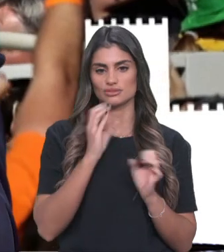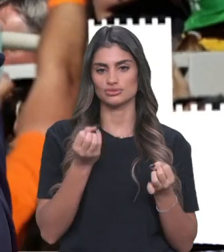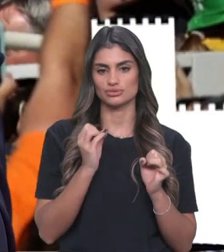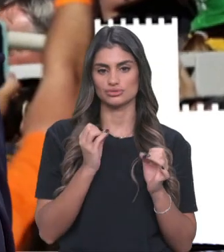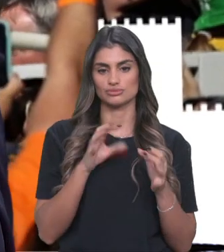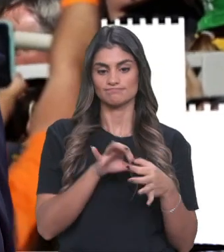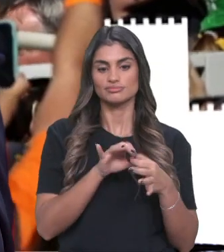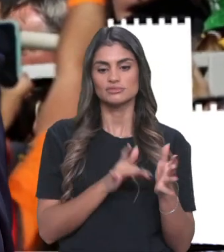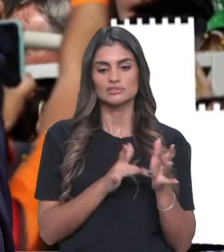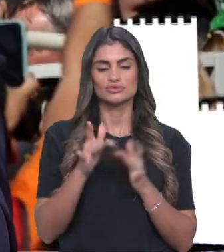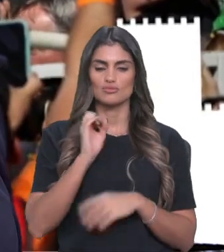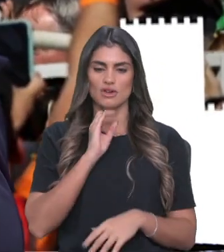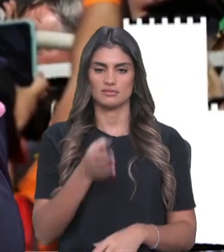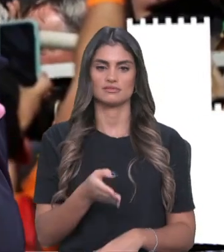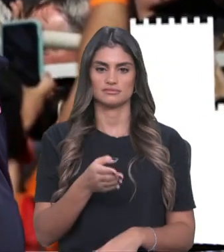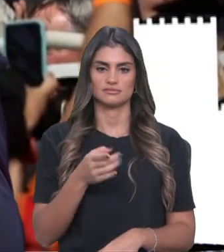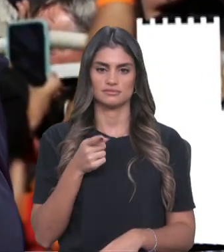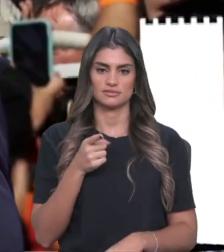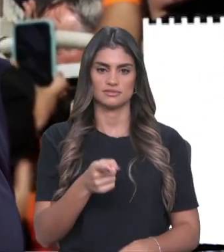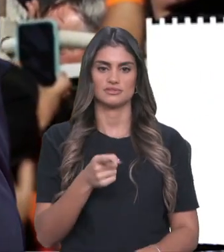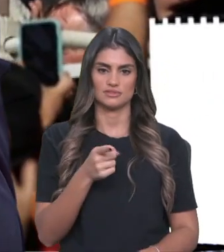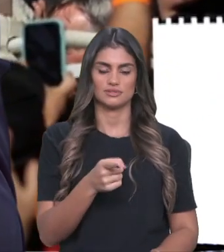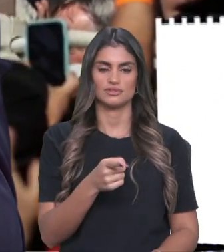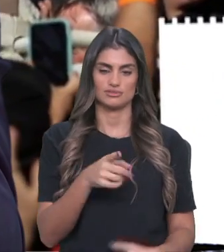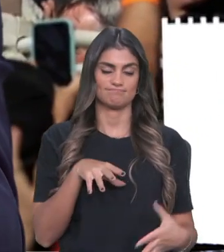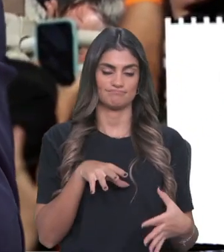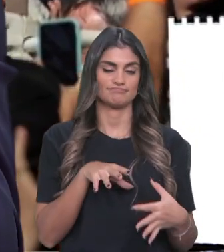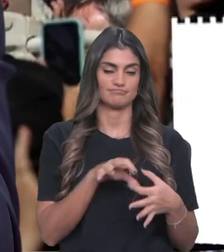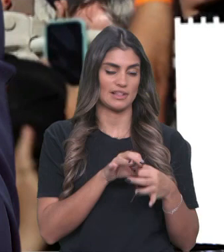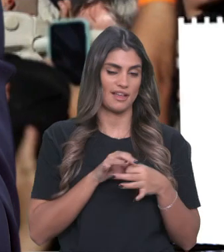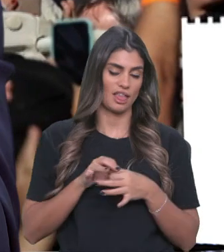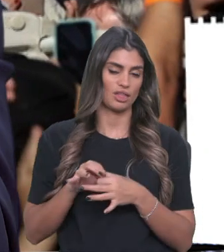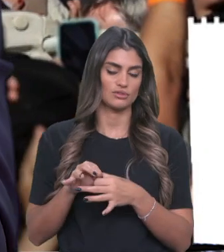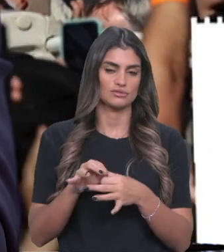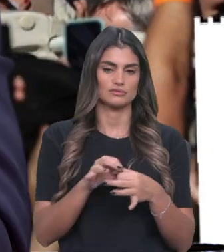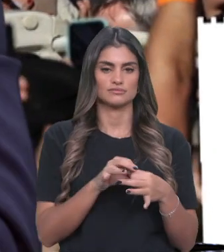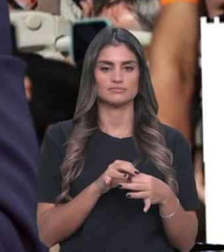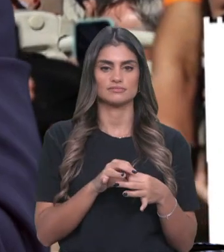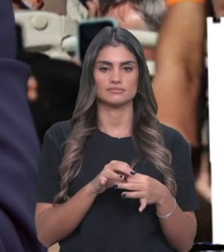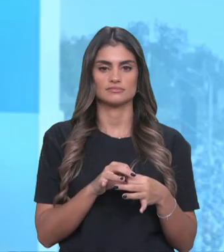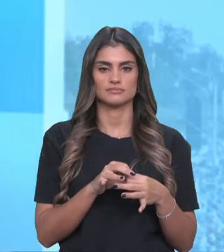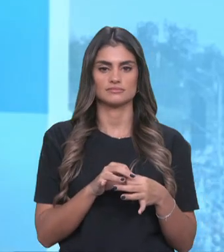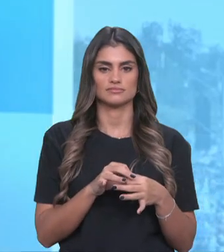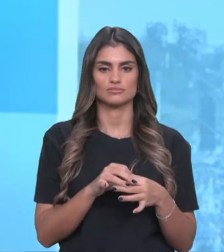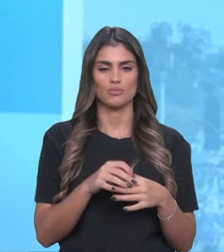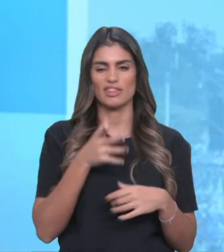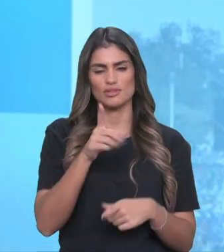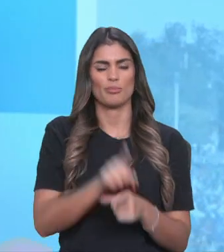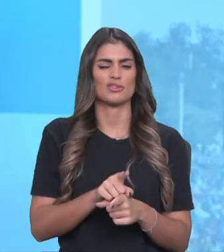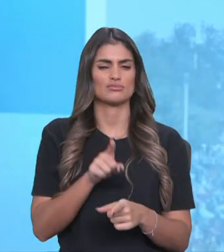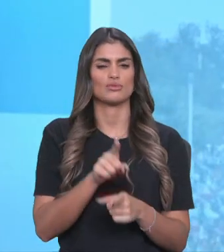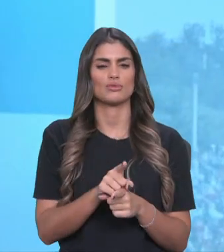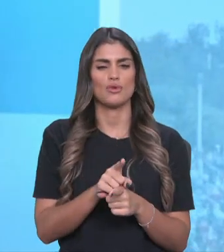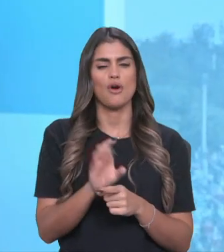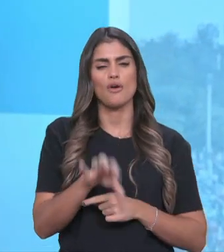vive. A Eucaristia é que faz a Igreja e a Igreja faz a Eucaristia. Mas não é redundante essa afirmação? De